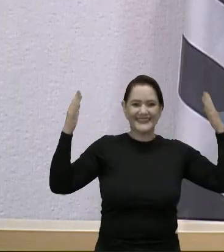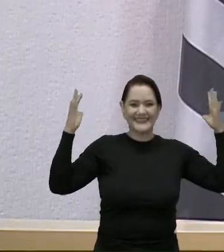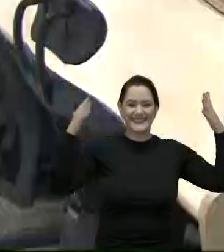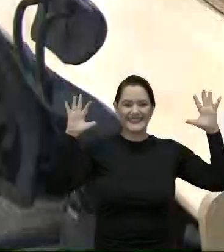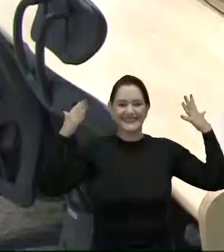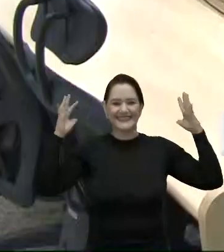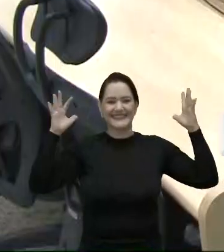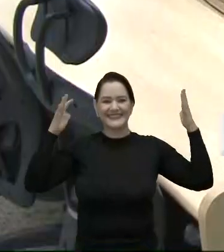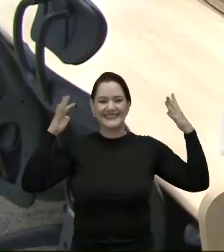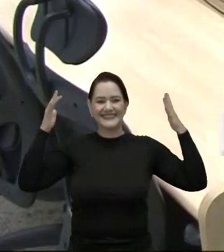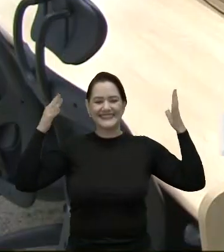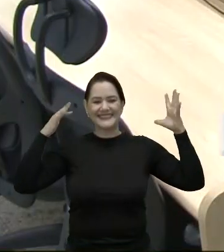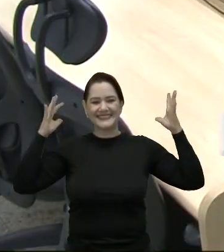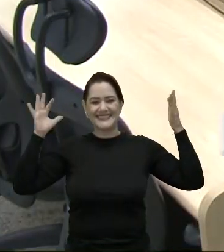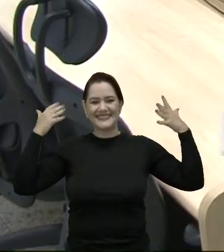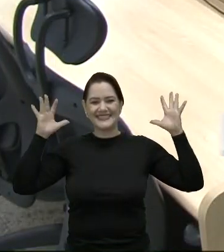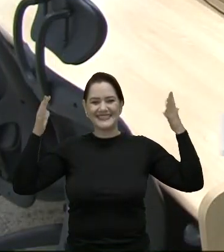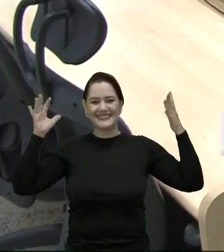palmas.